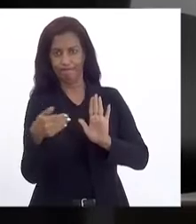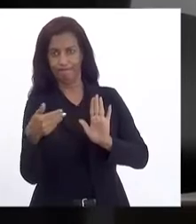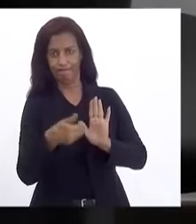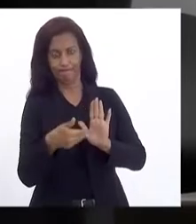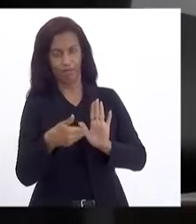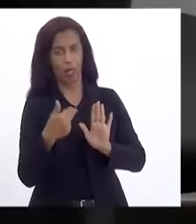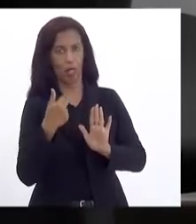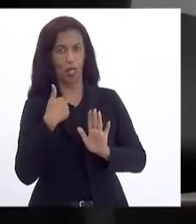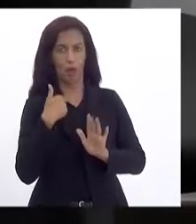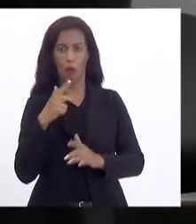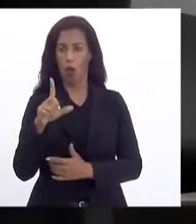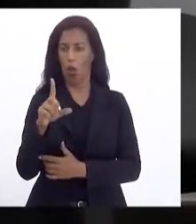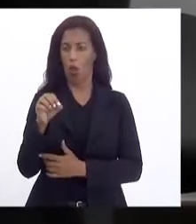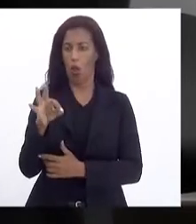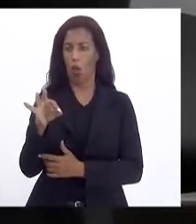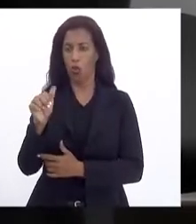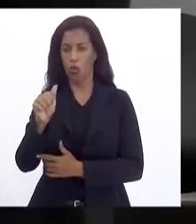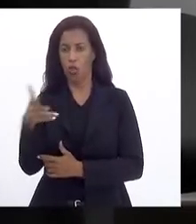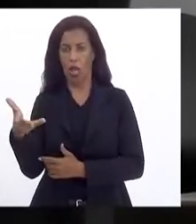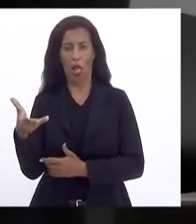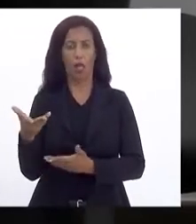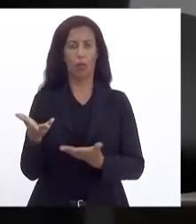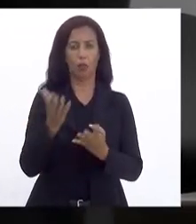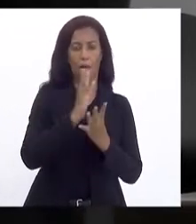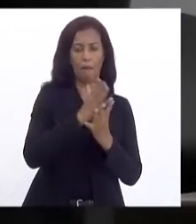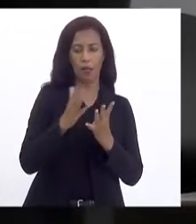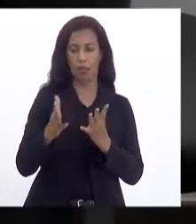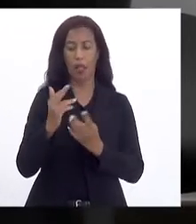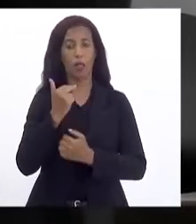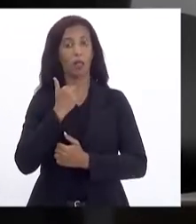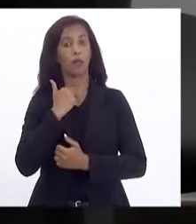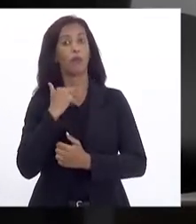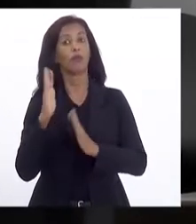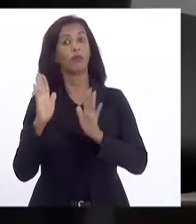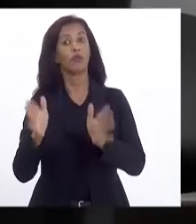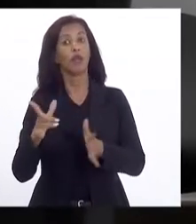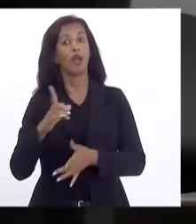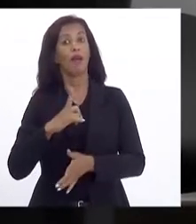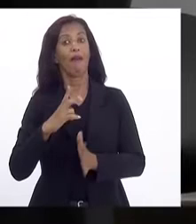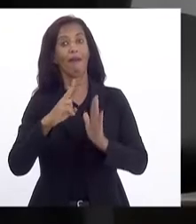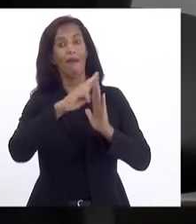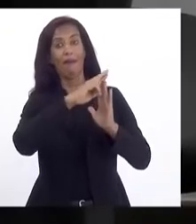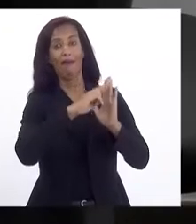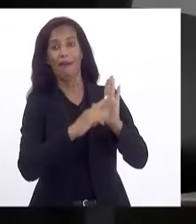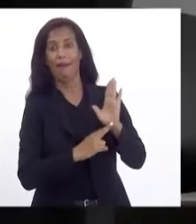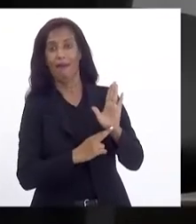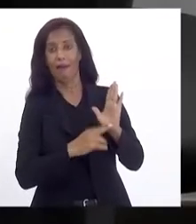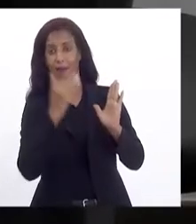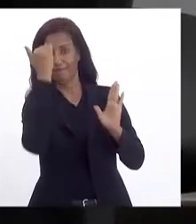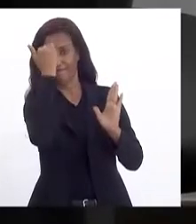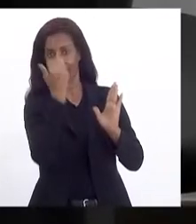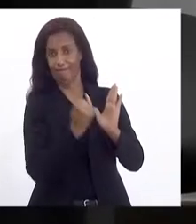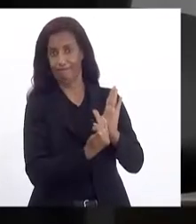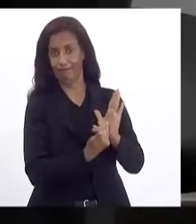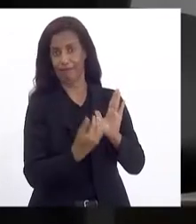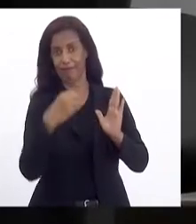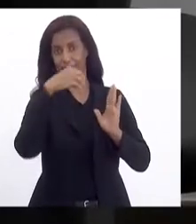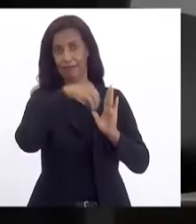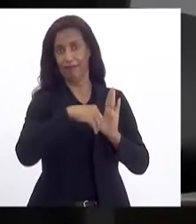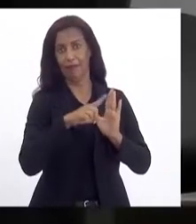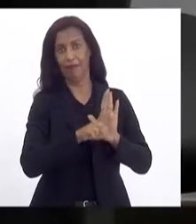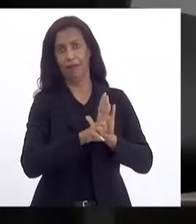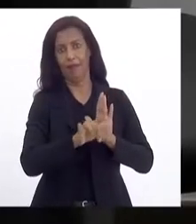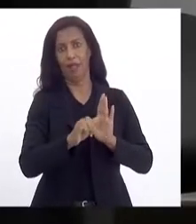pode lotear, não pode parcelar, isso já é o que é a regra da lei. Então, não se